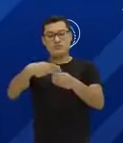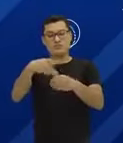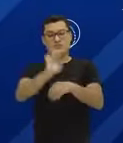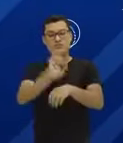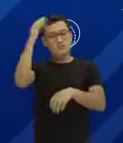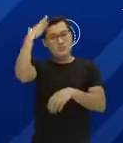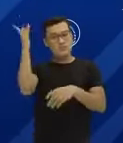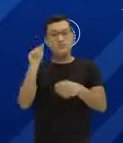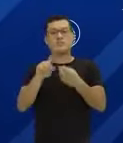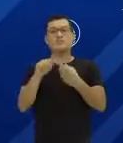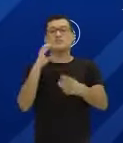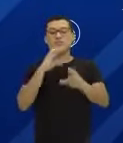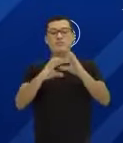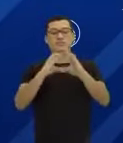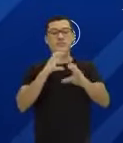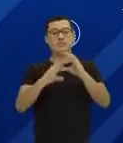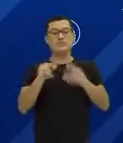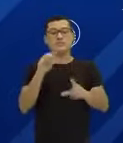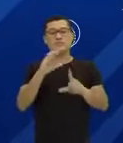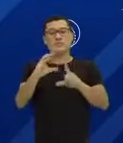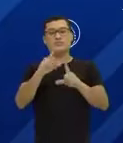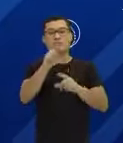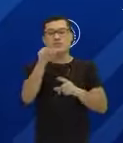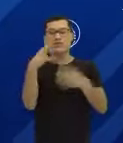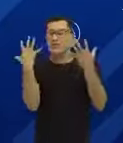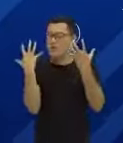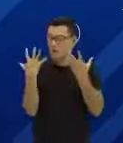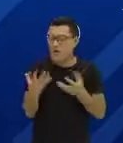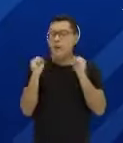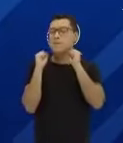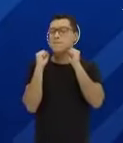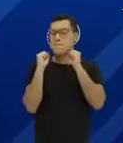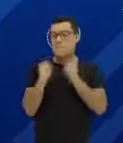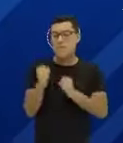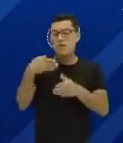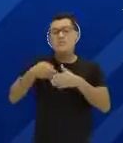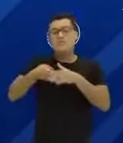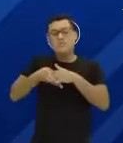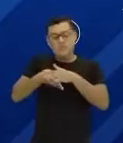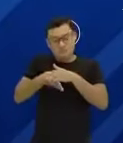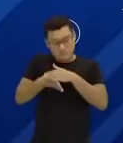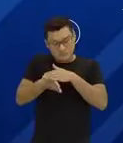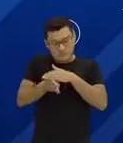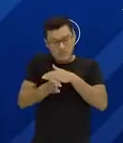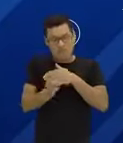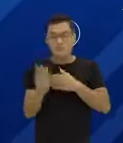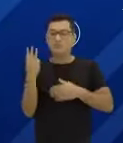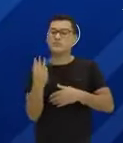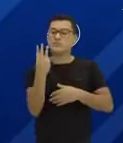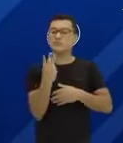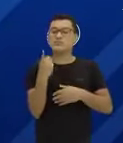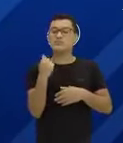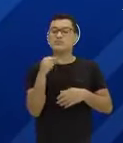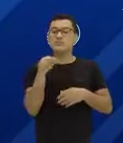Rede Cultura de Comunicação. Mas se você quiser, você pode ir lá no portal Cultura,